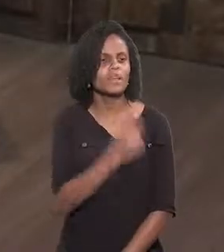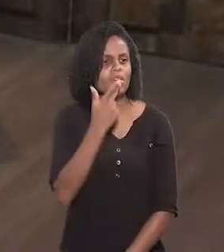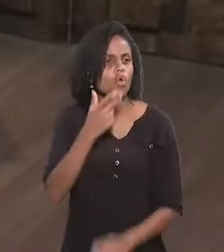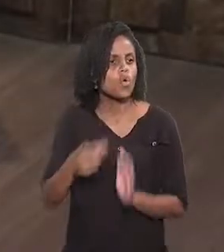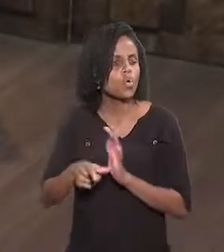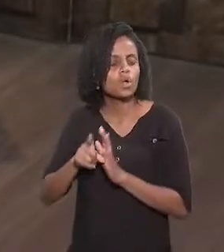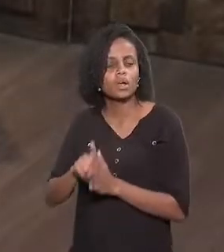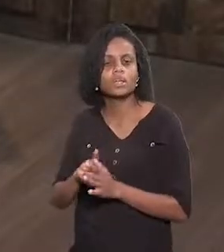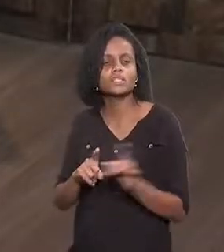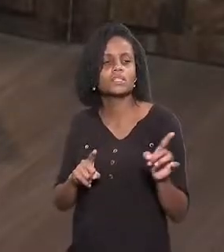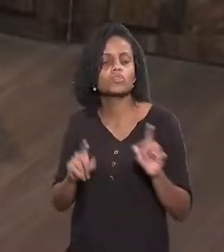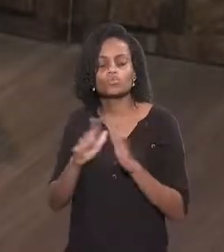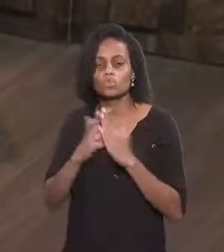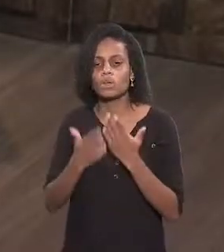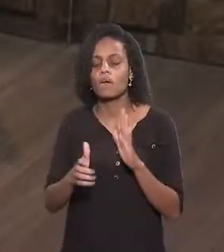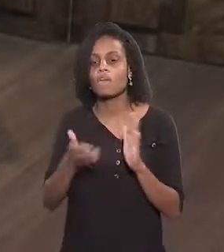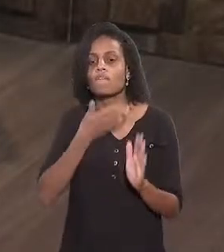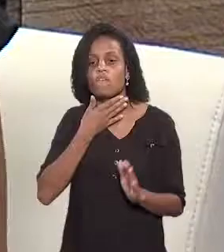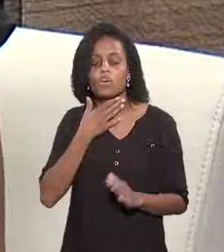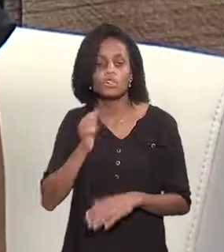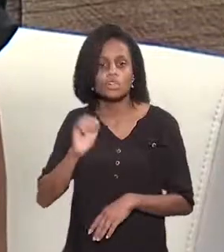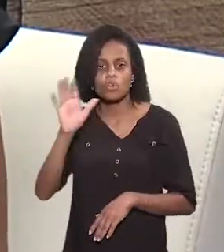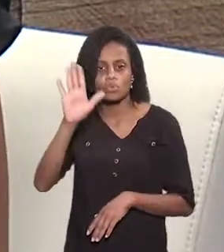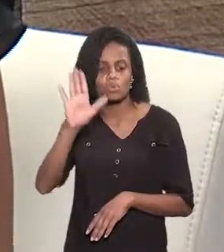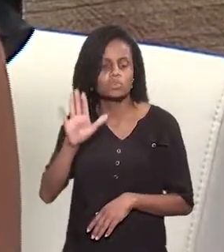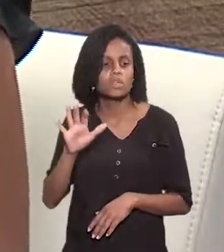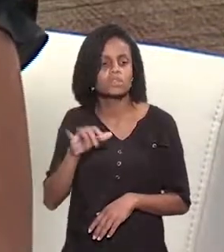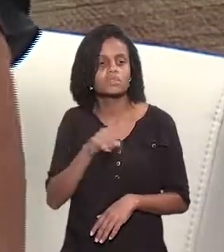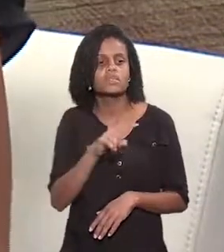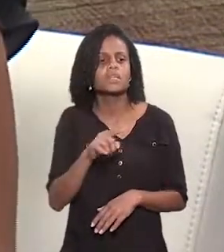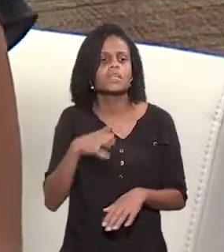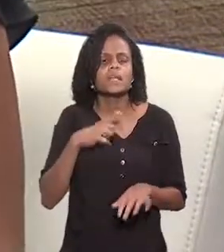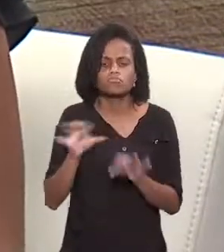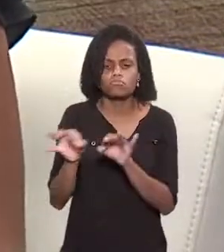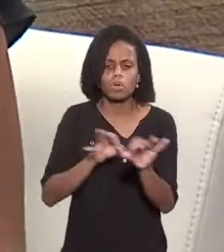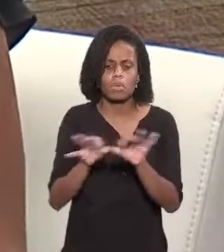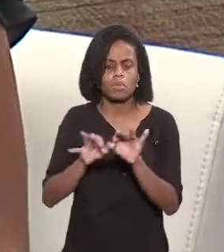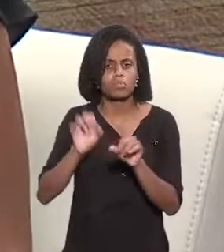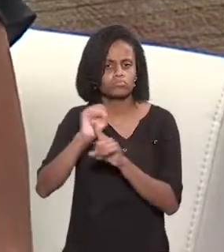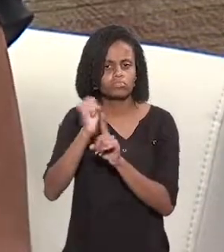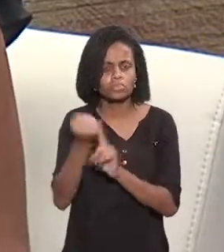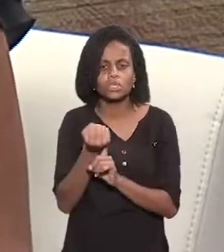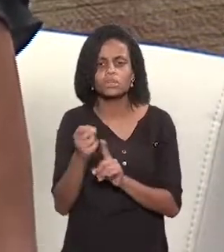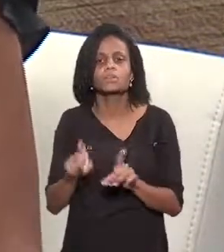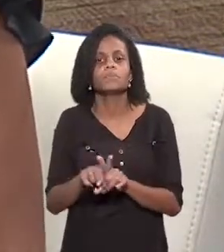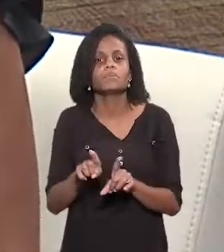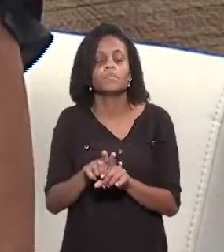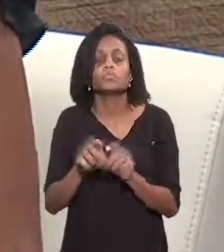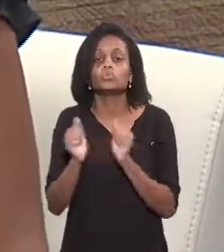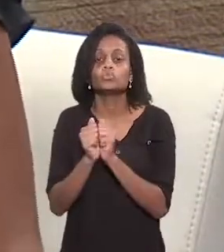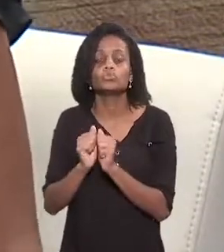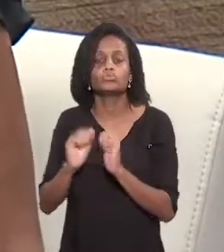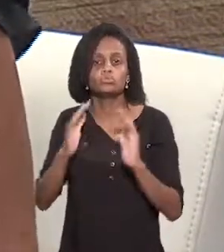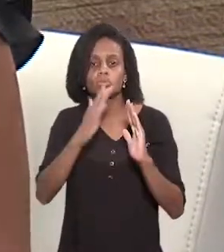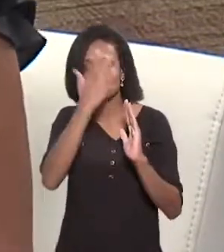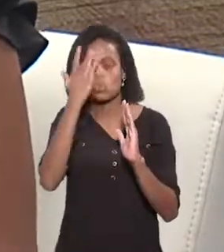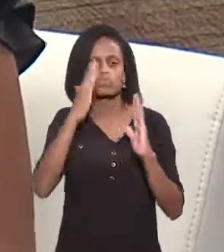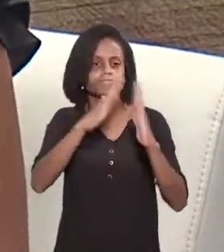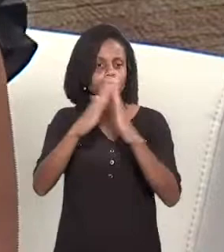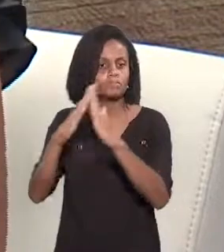que você falou no bloco anterior é que o Voz das Comunidades tem feito algumas ações sociais também, né,